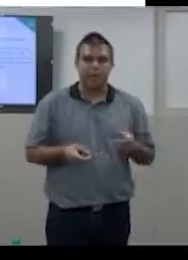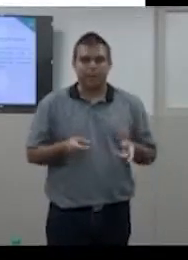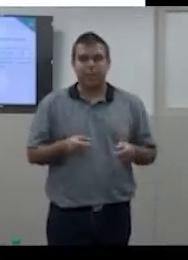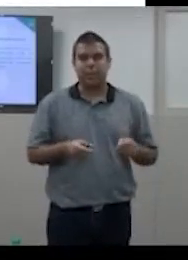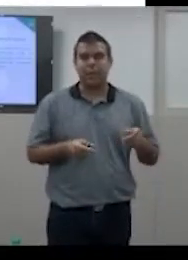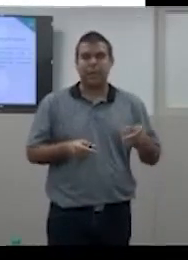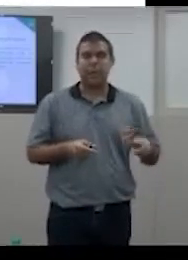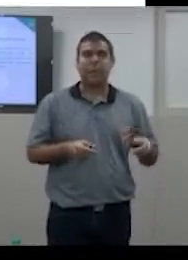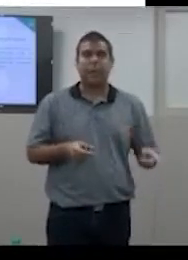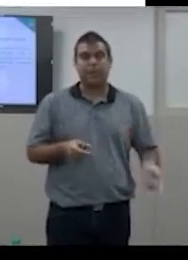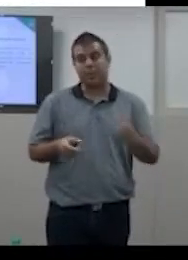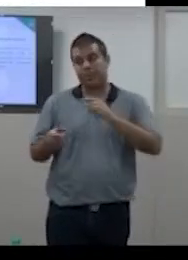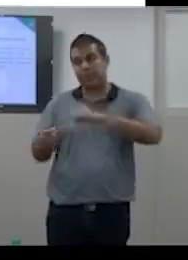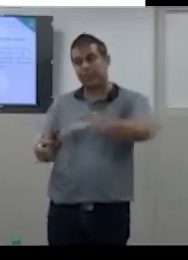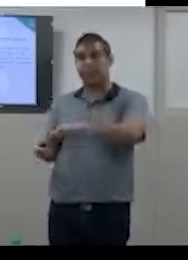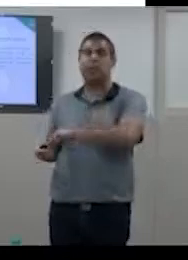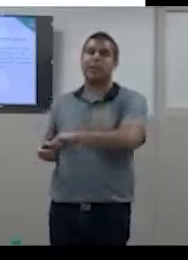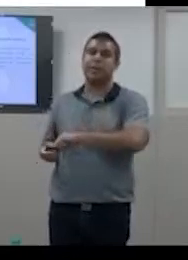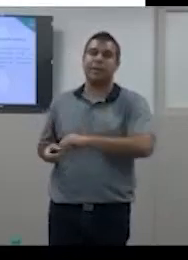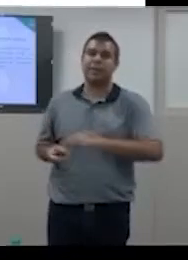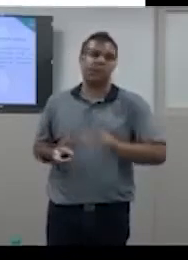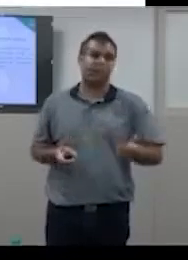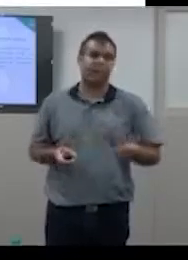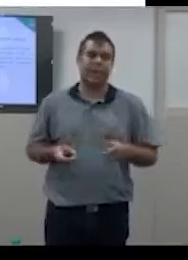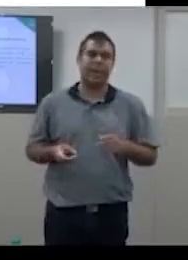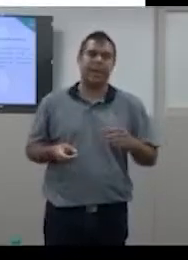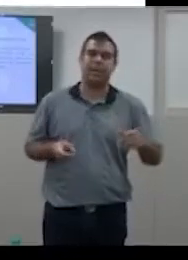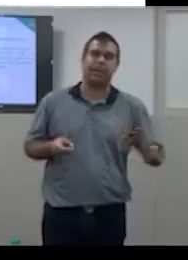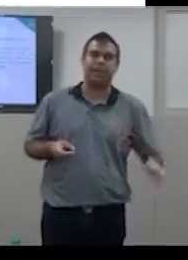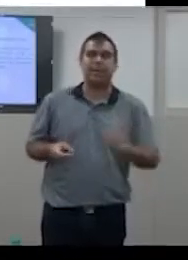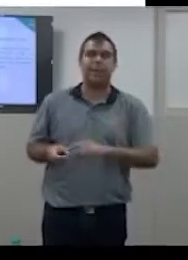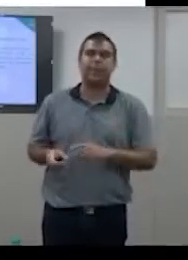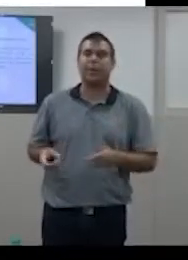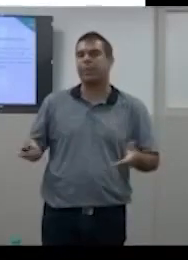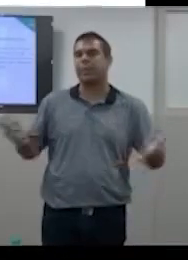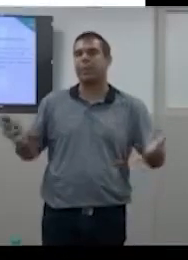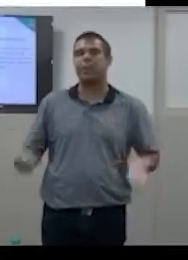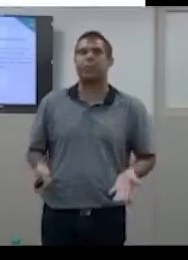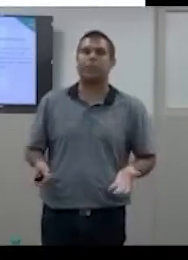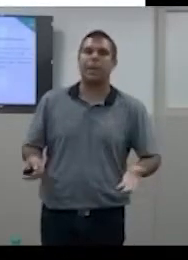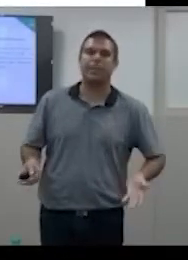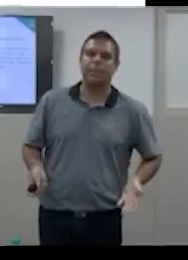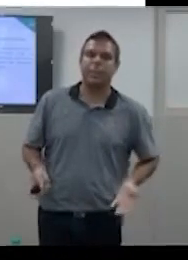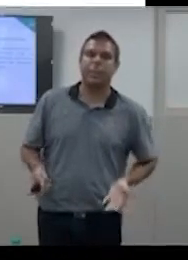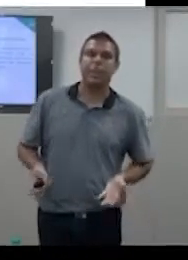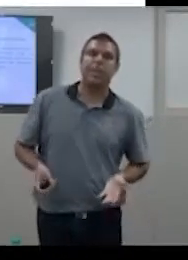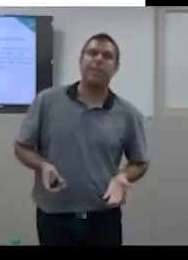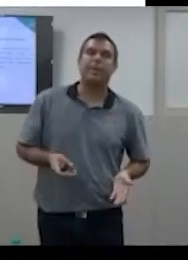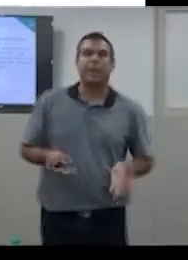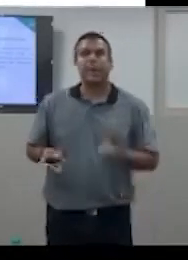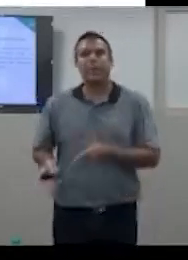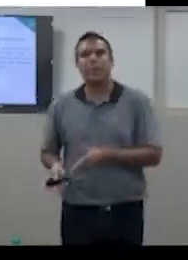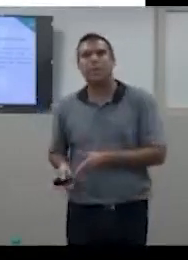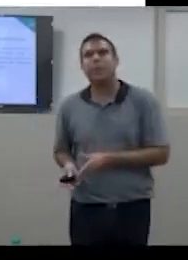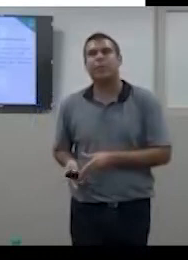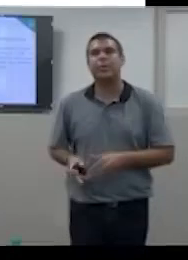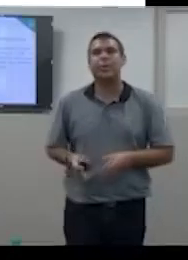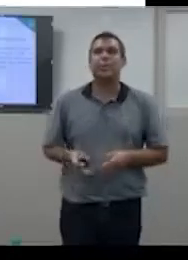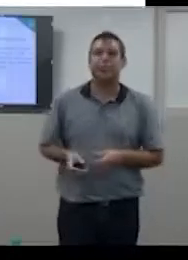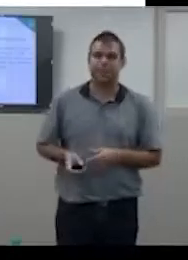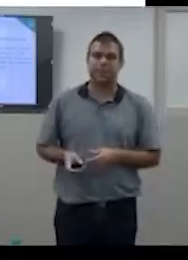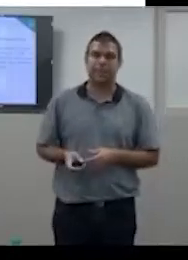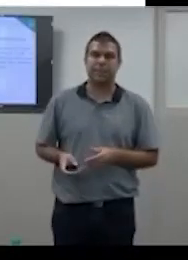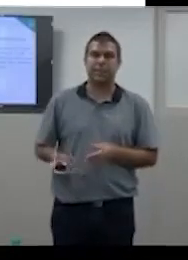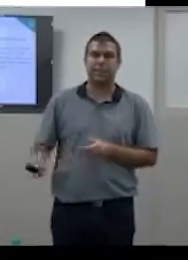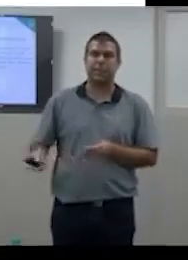carvão. E assim, você consegue pegar do carvão, por exemplo, e voltar na cinza? Da cinza voltar para o carvão? Não, é impossível. Então assim, aí gerou uma